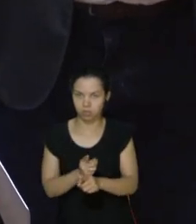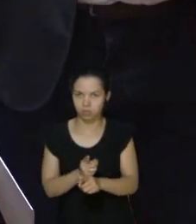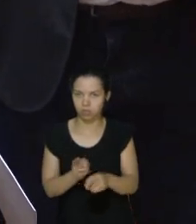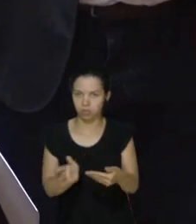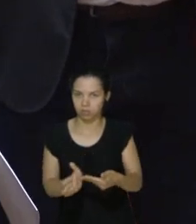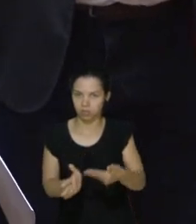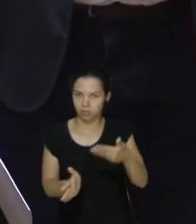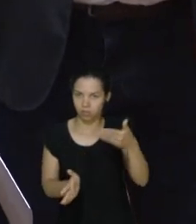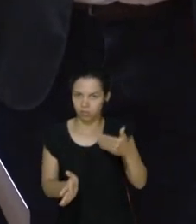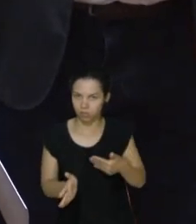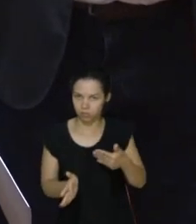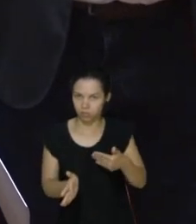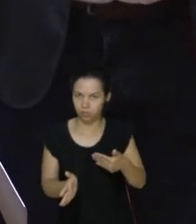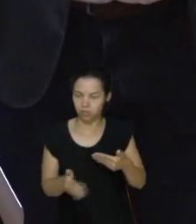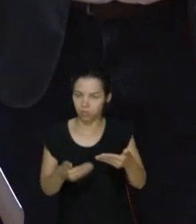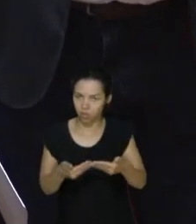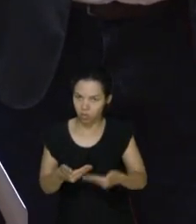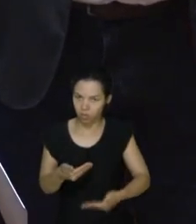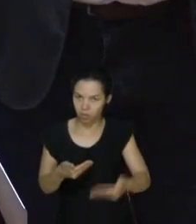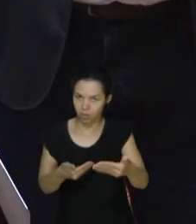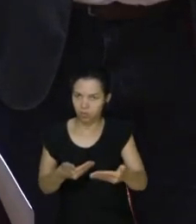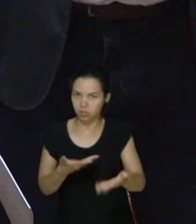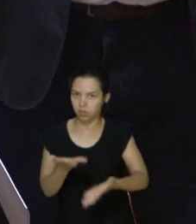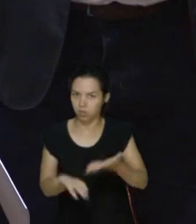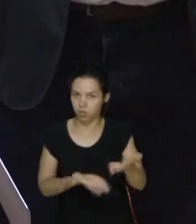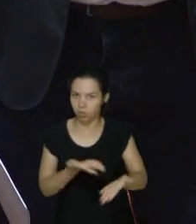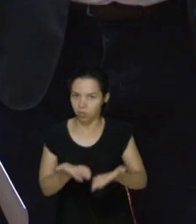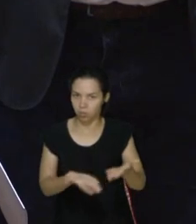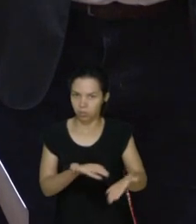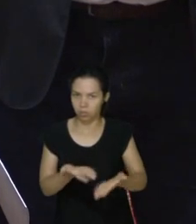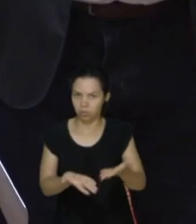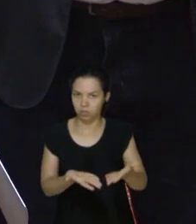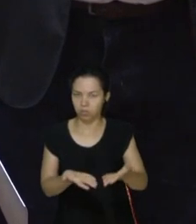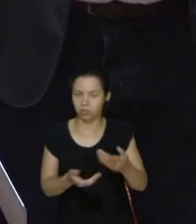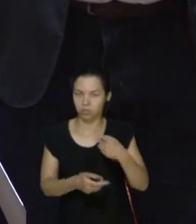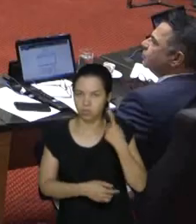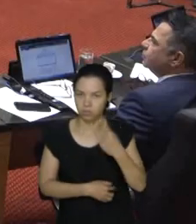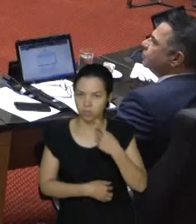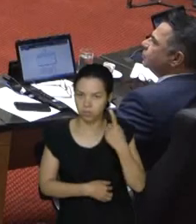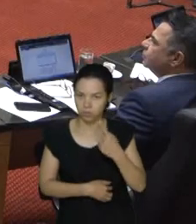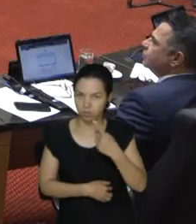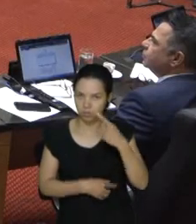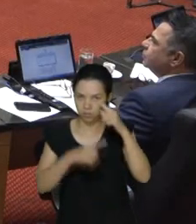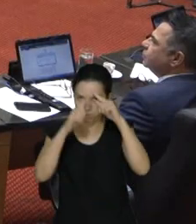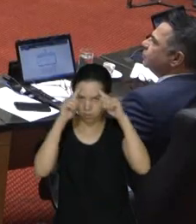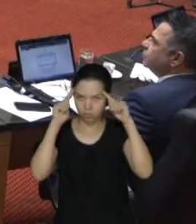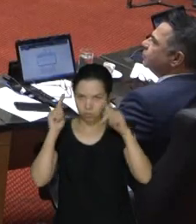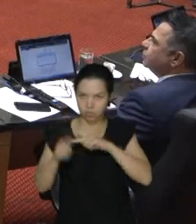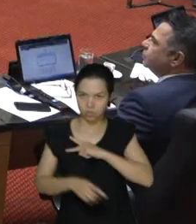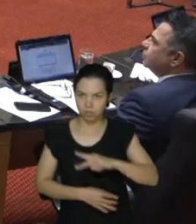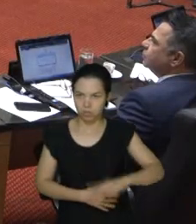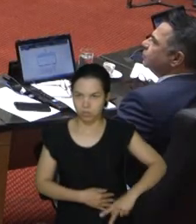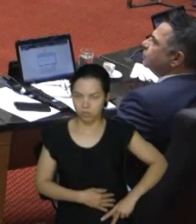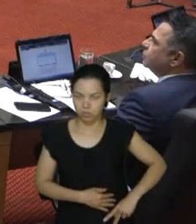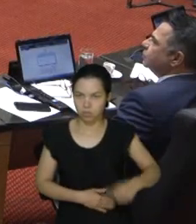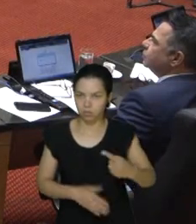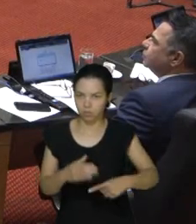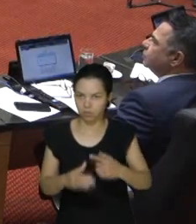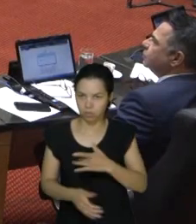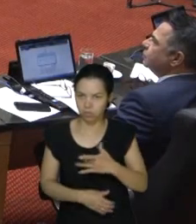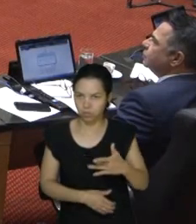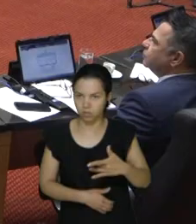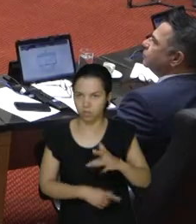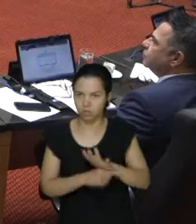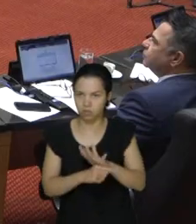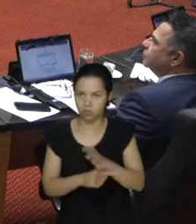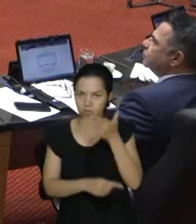precocemente, iniciado o tratamento, o deputado Sareta, nosso presidente da Comissão de Saúde, salva muitas vidas, tem grande